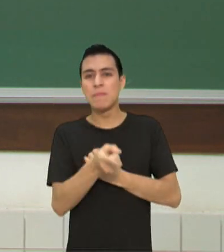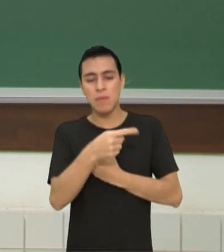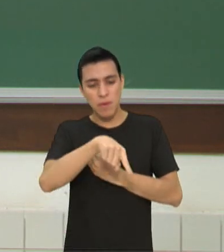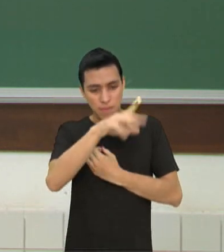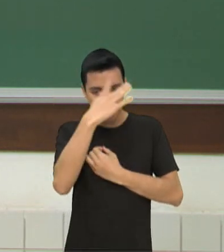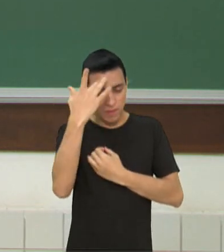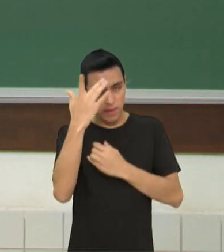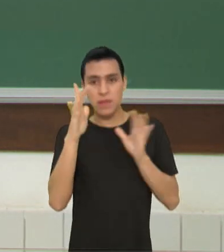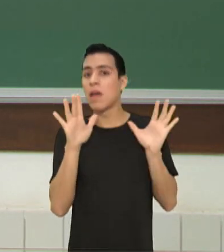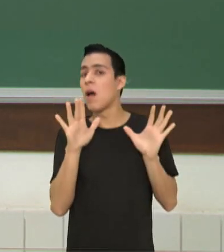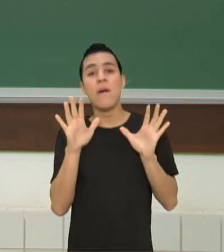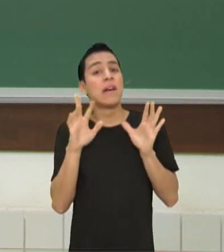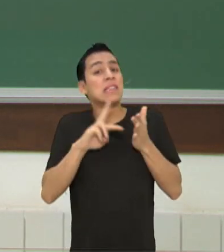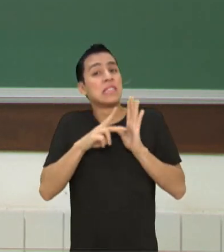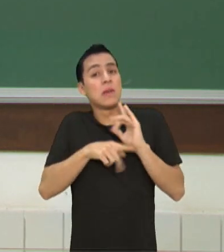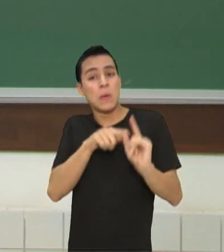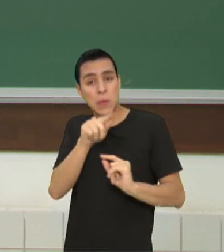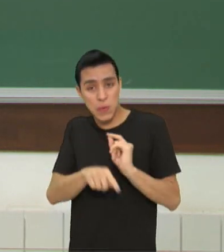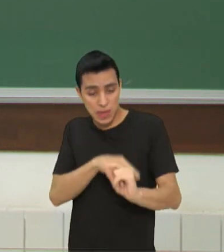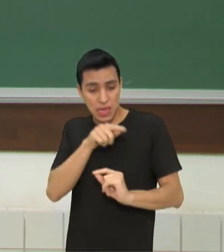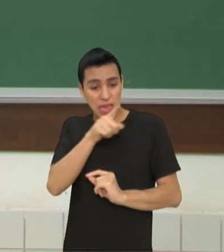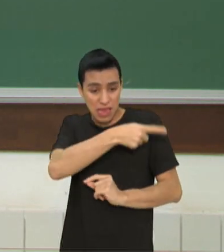aí.